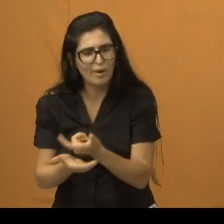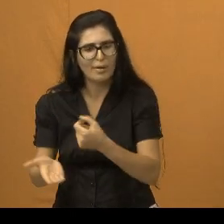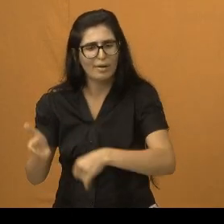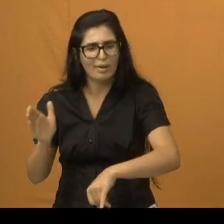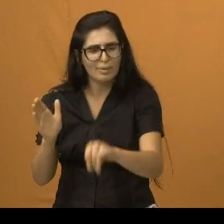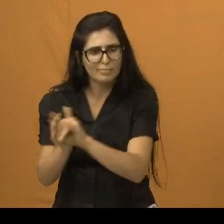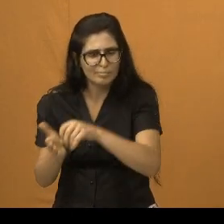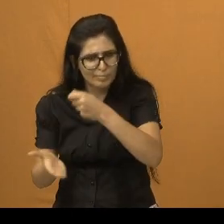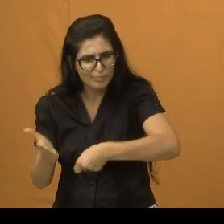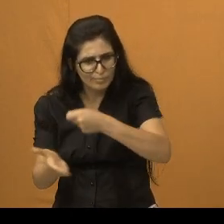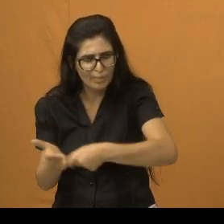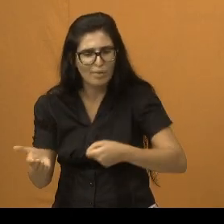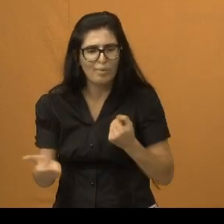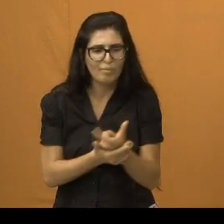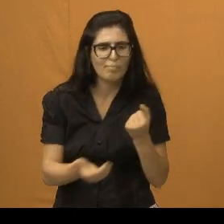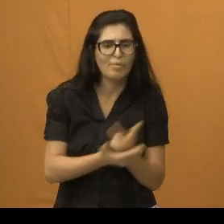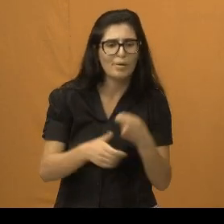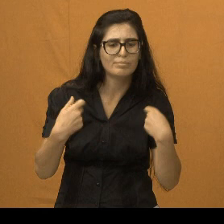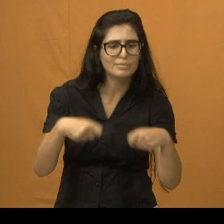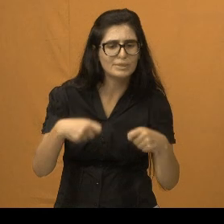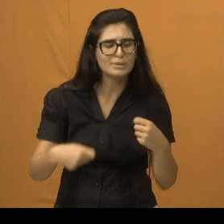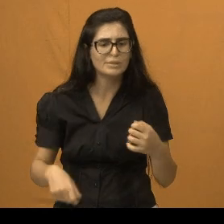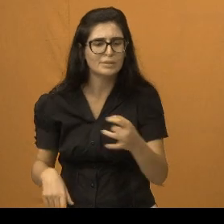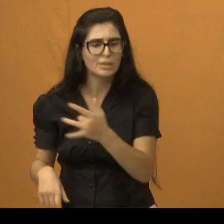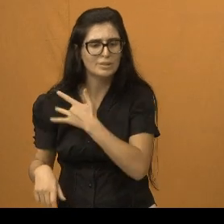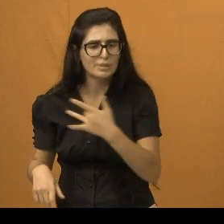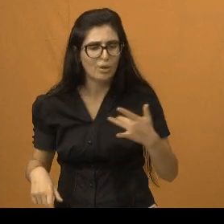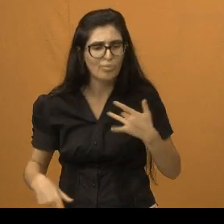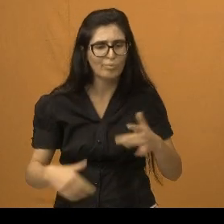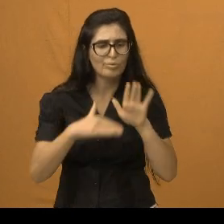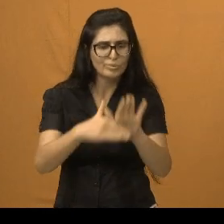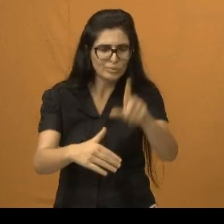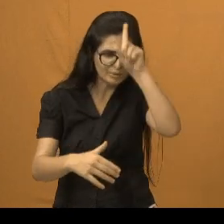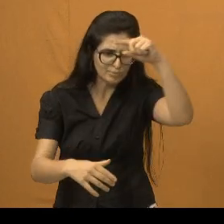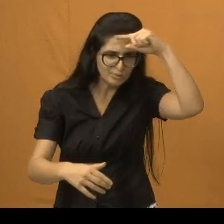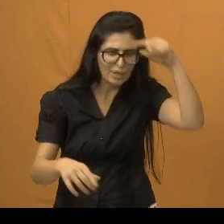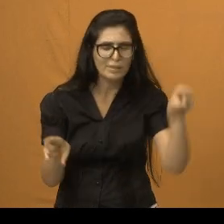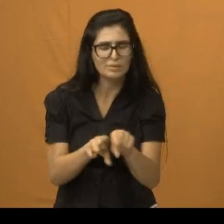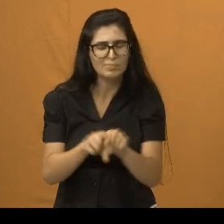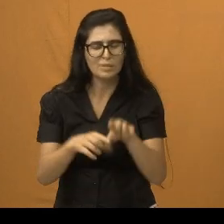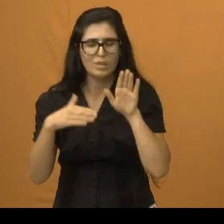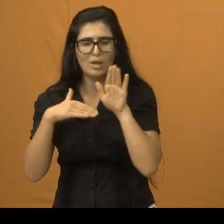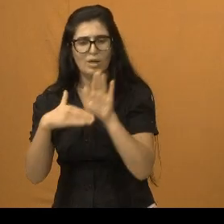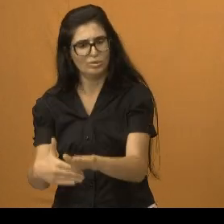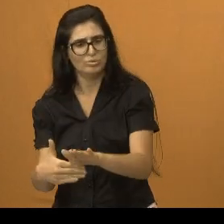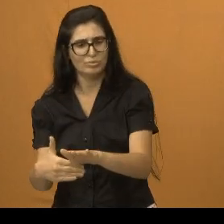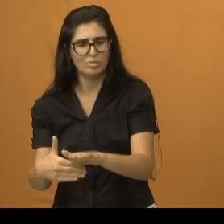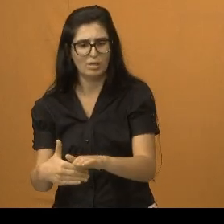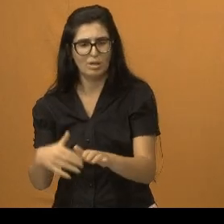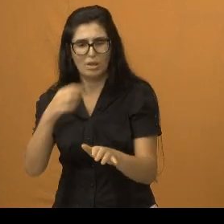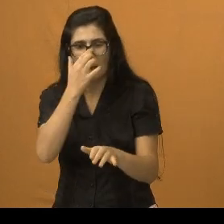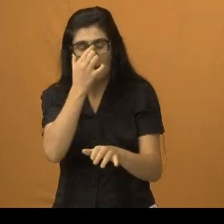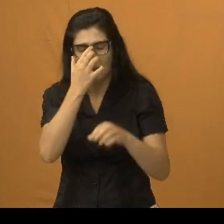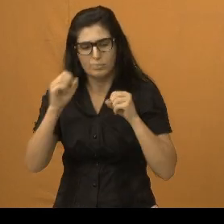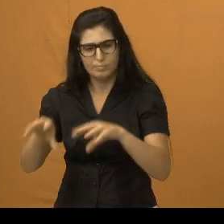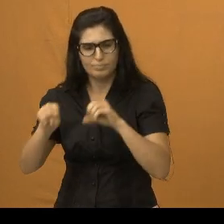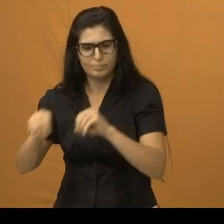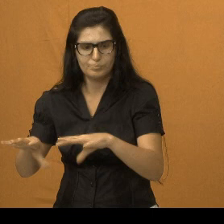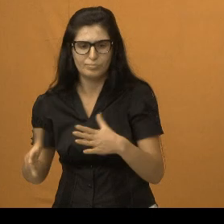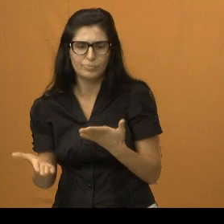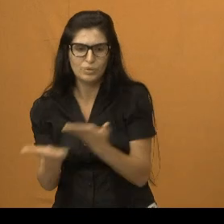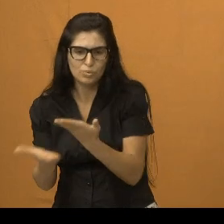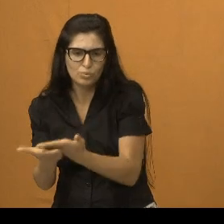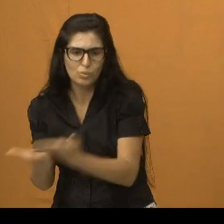de repatriar para a saúde e educação o montante de 510.099 mil. Desse